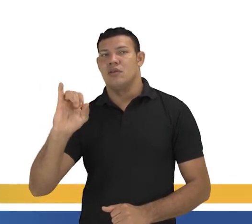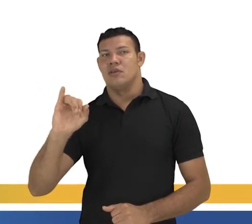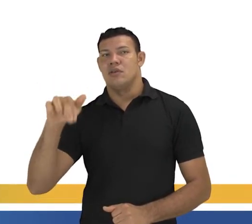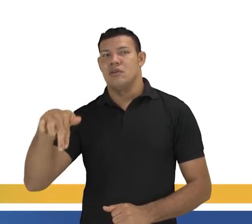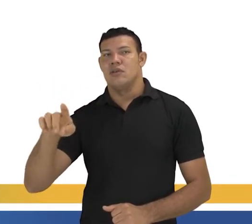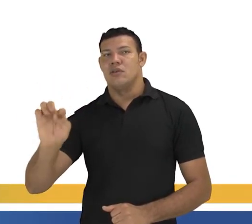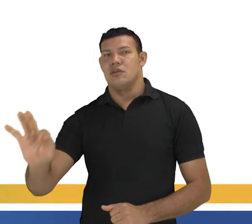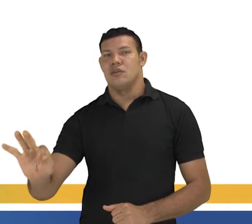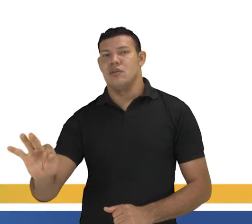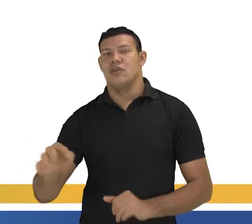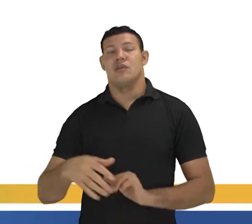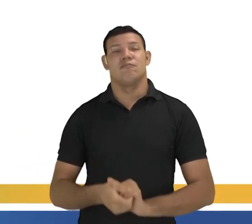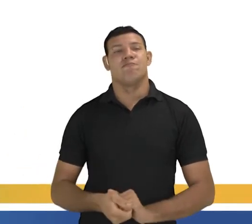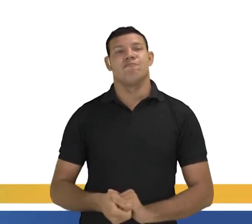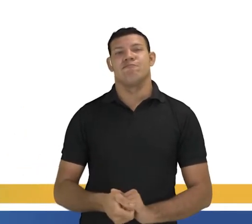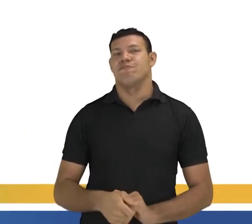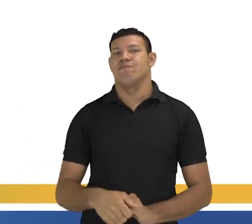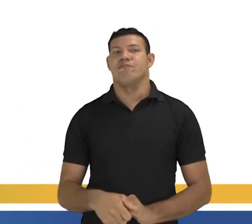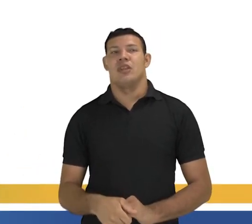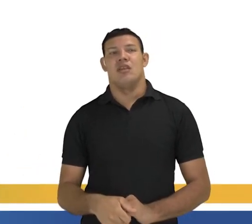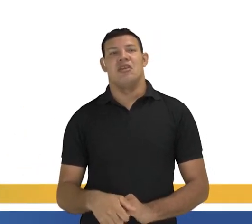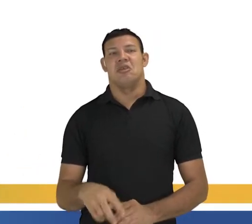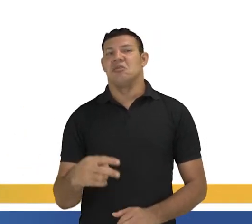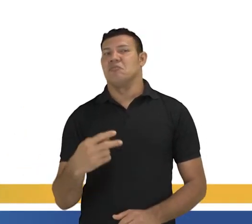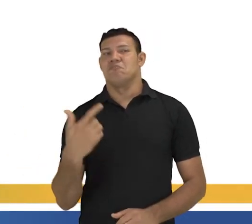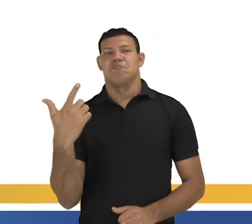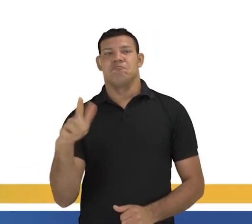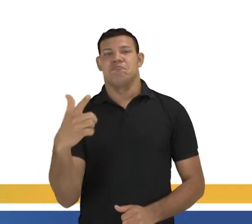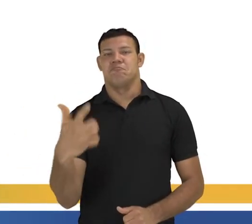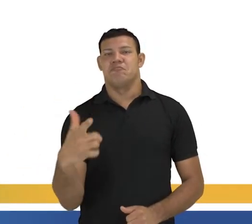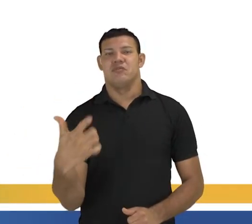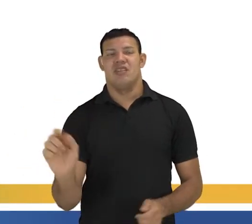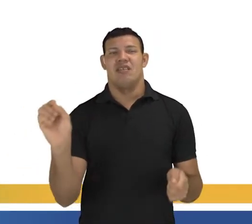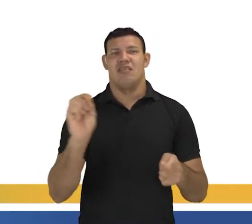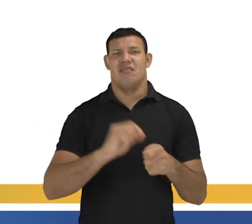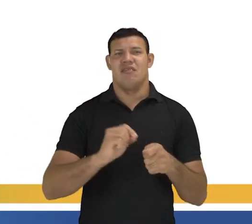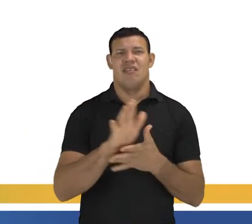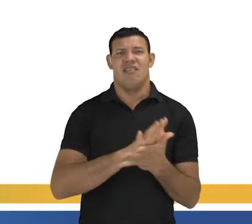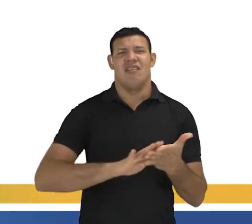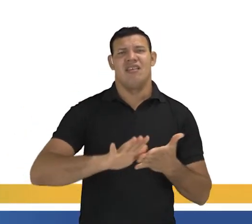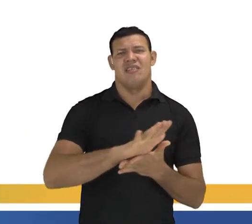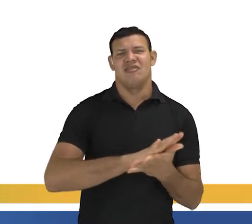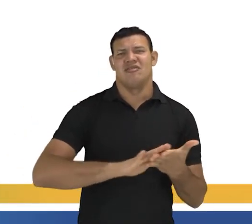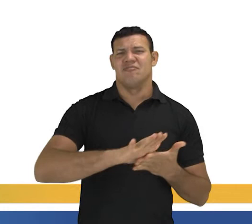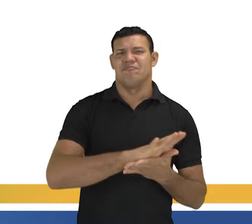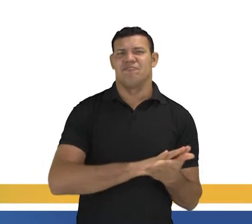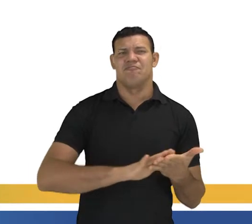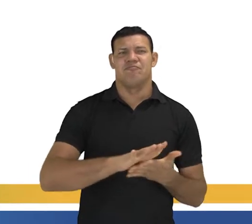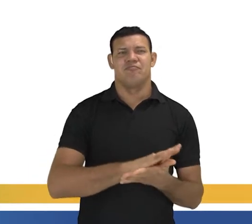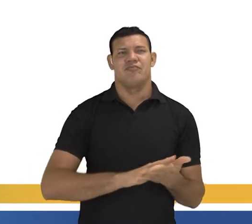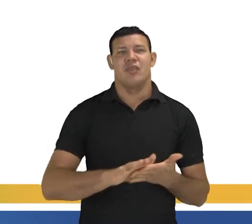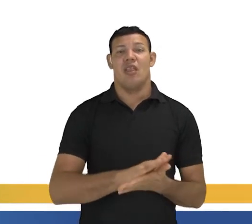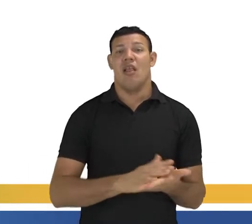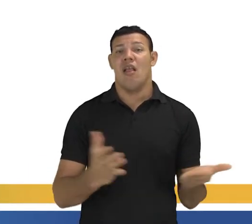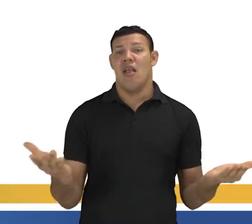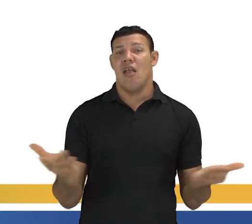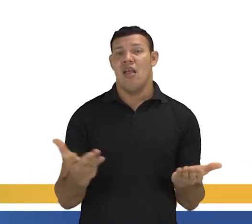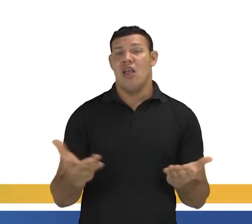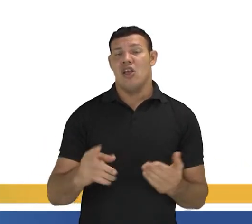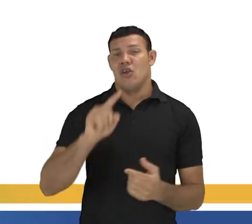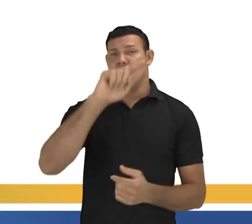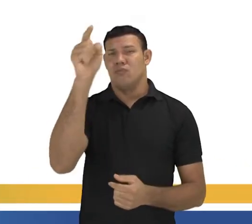E a última forma, interrogative, we have. Nós vamos inverter a posição do sujeito e do verbo auxiliar. Ao invés